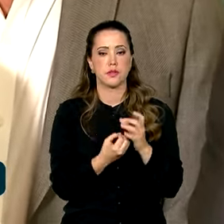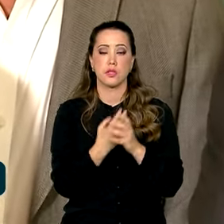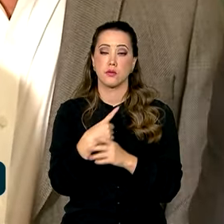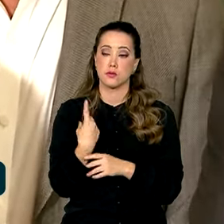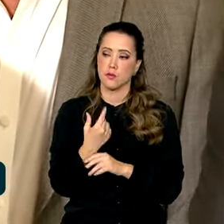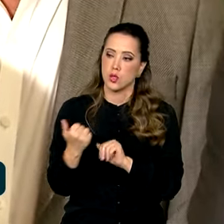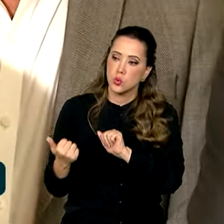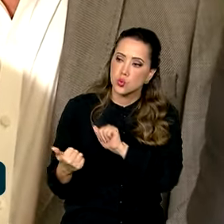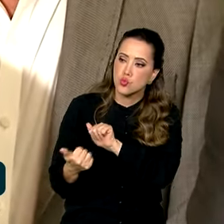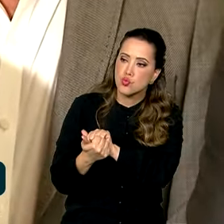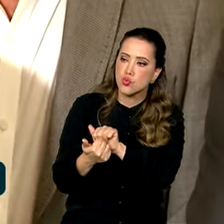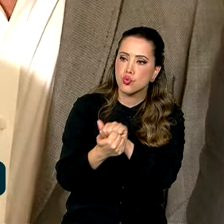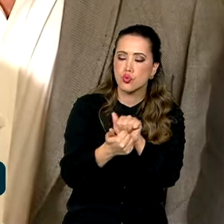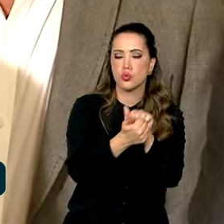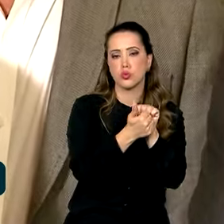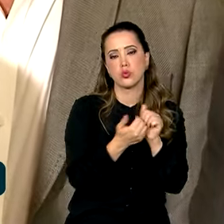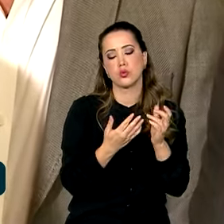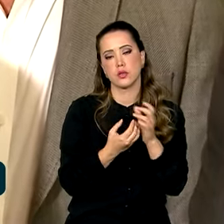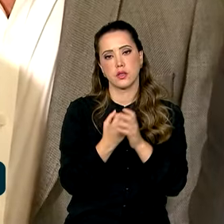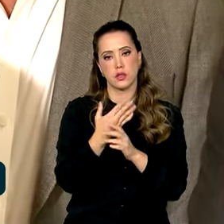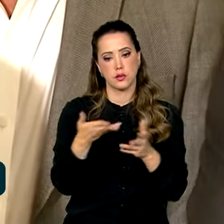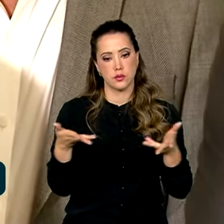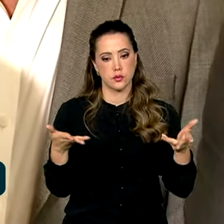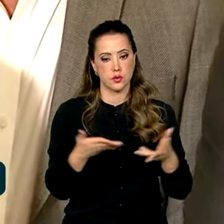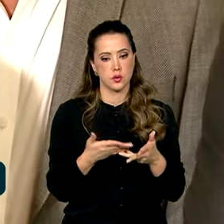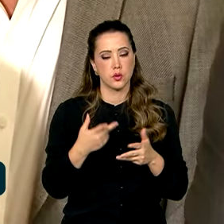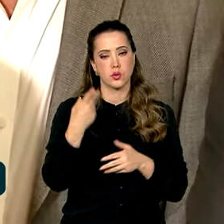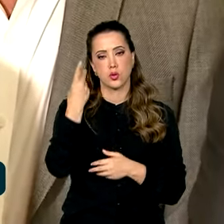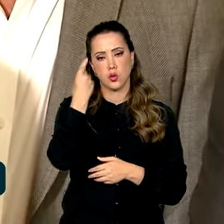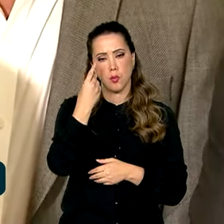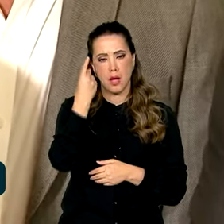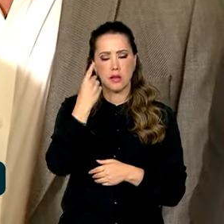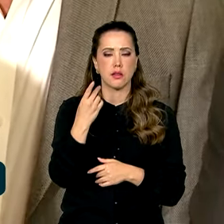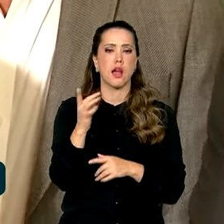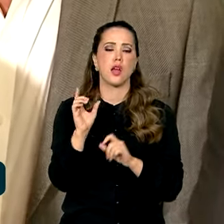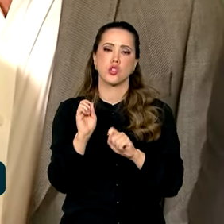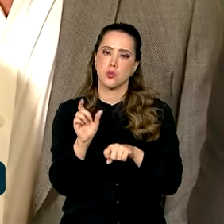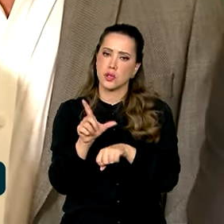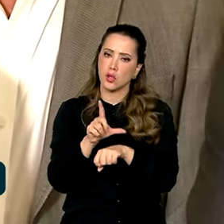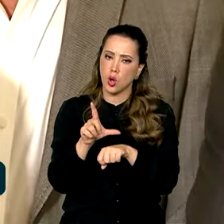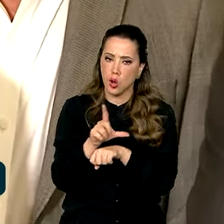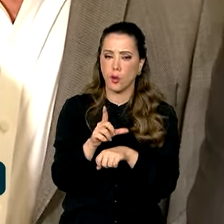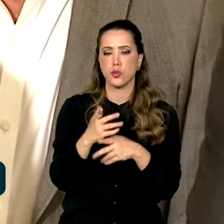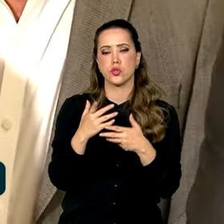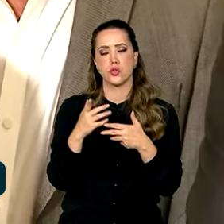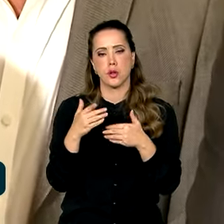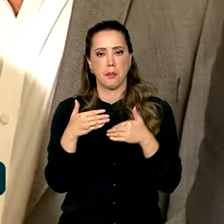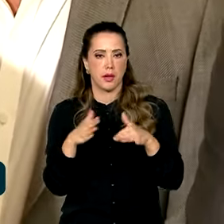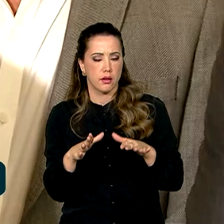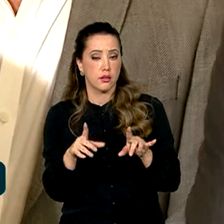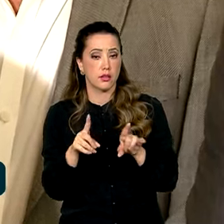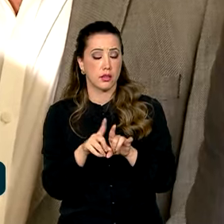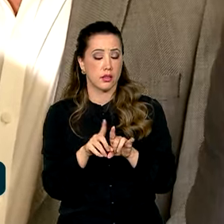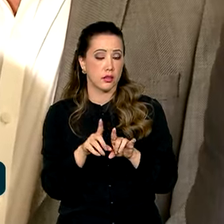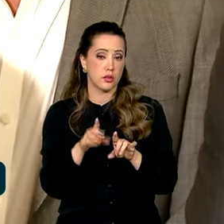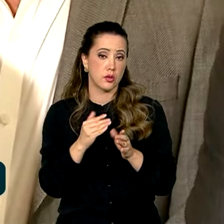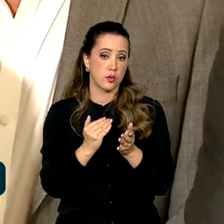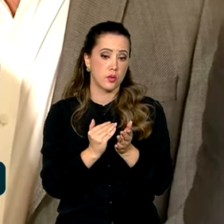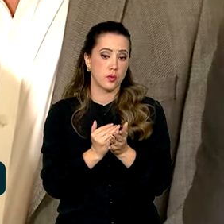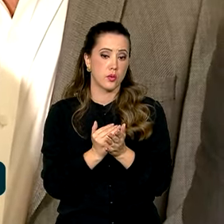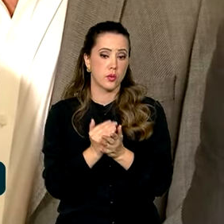forma conjunta, estabelecendo a normalidade do comércio, a possibilidade de funcionamento a partir